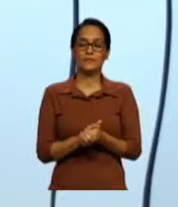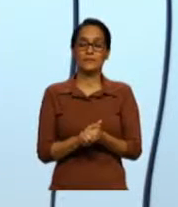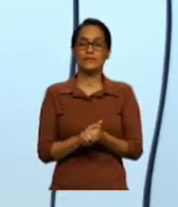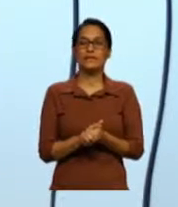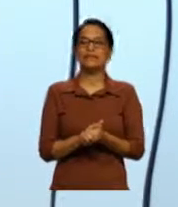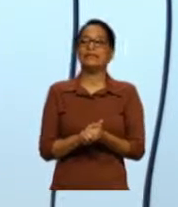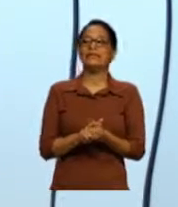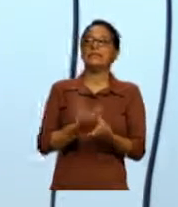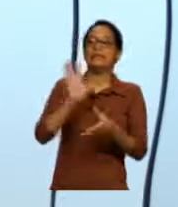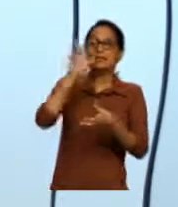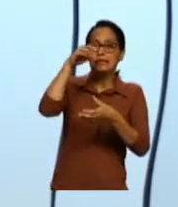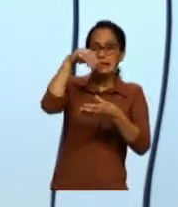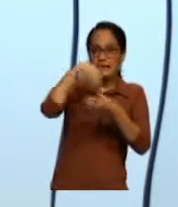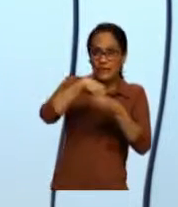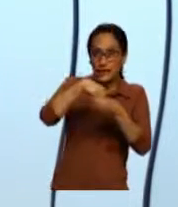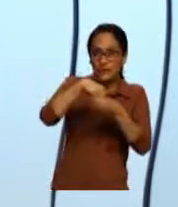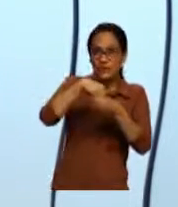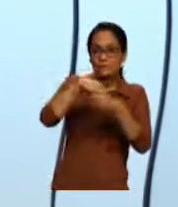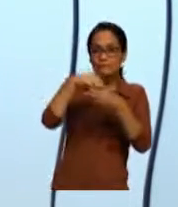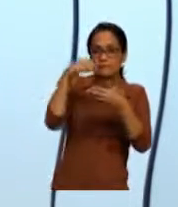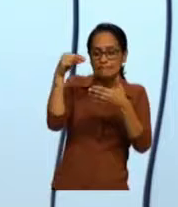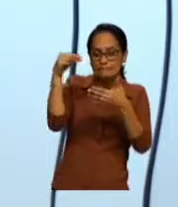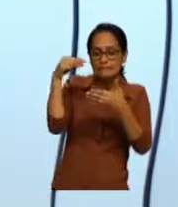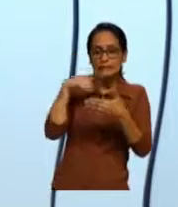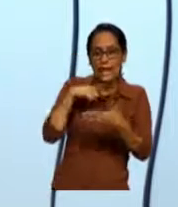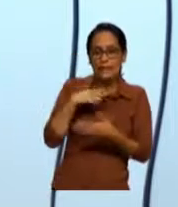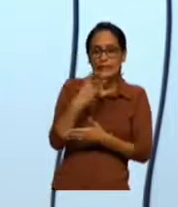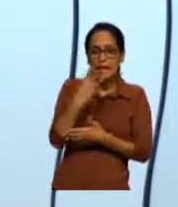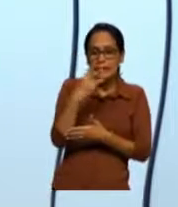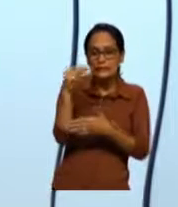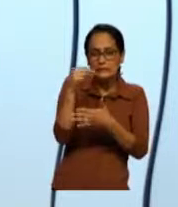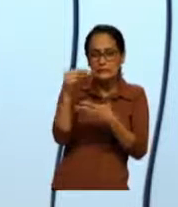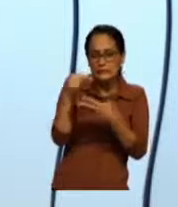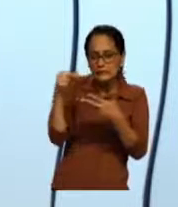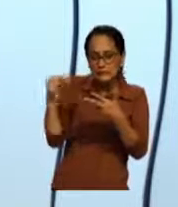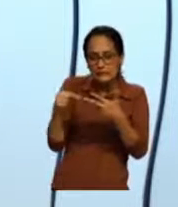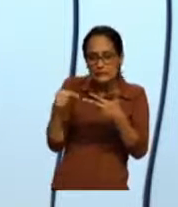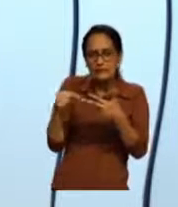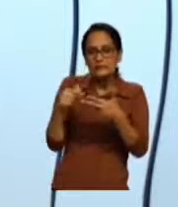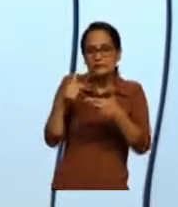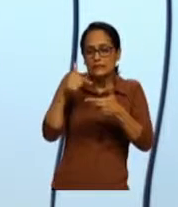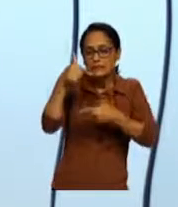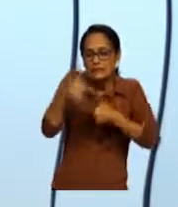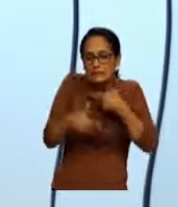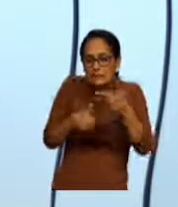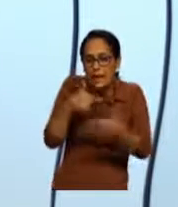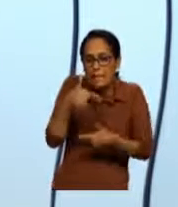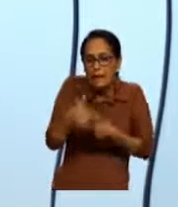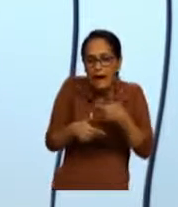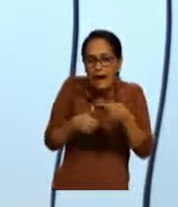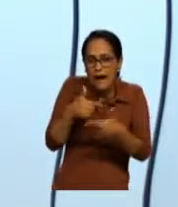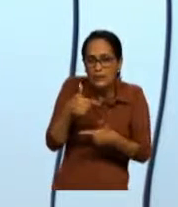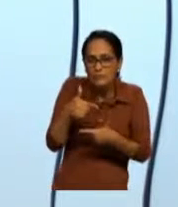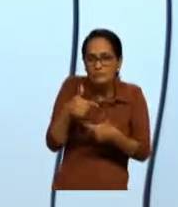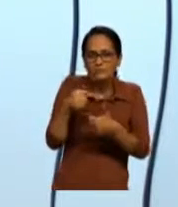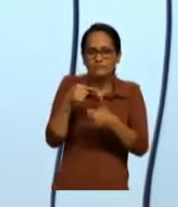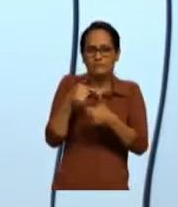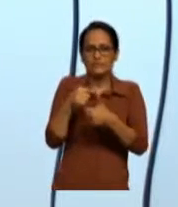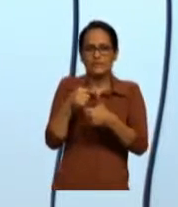capsídeo, nós vamos ter 3 proteínas específicas que vão fazer o trabalho. A transcriptase